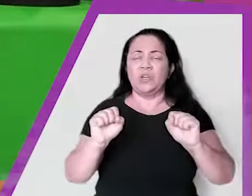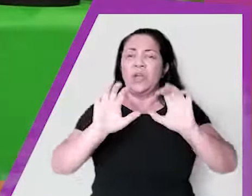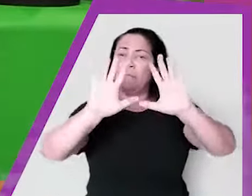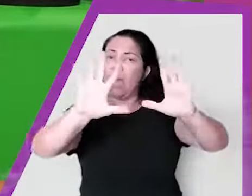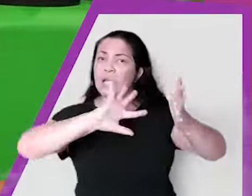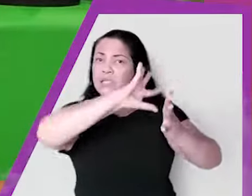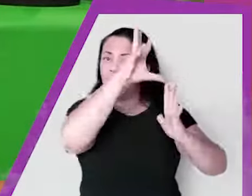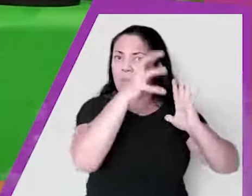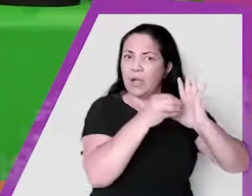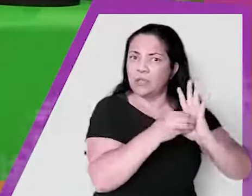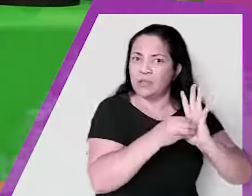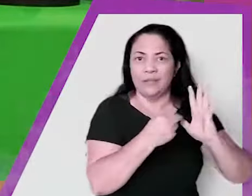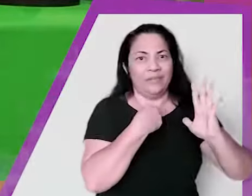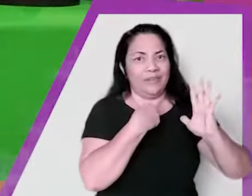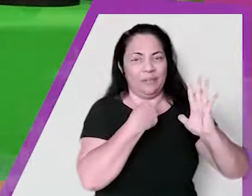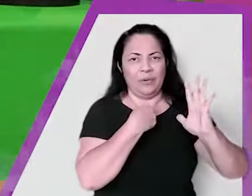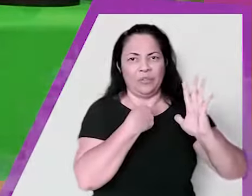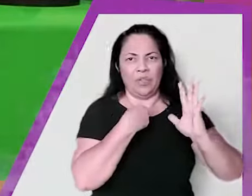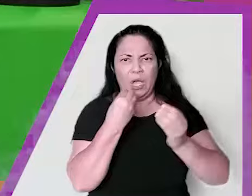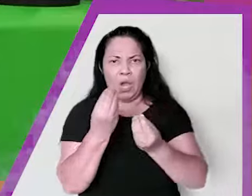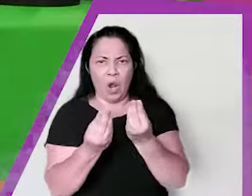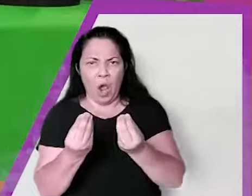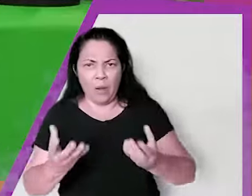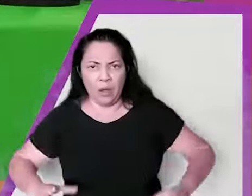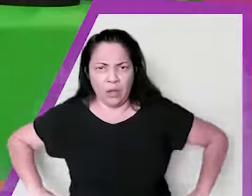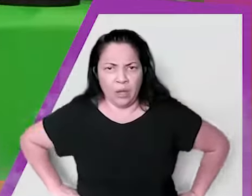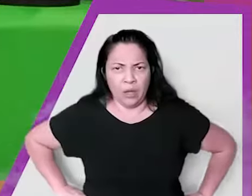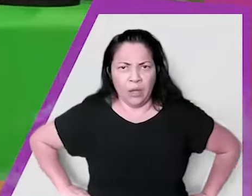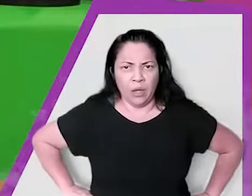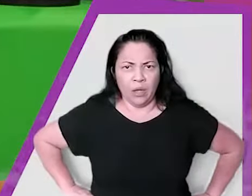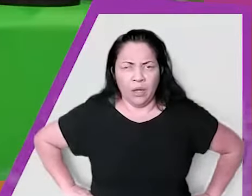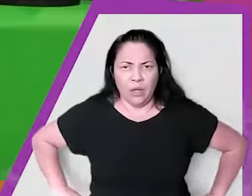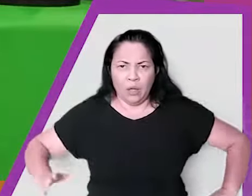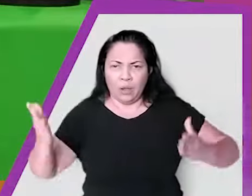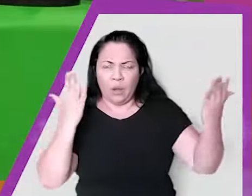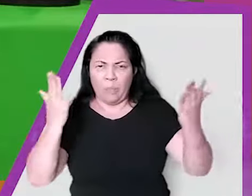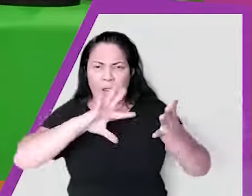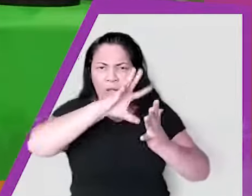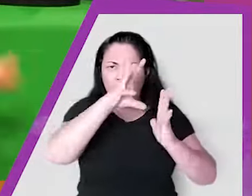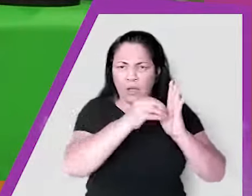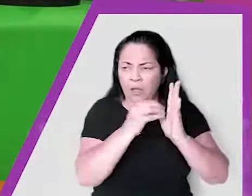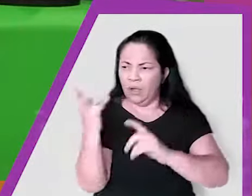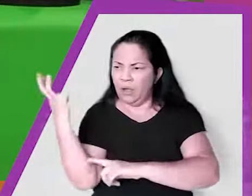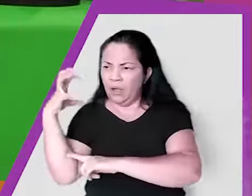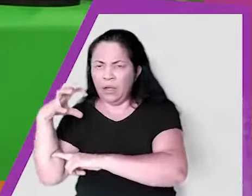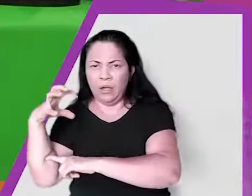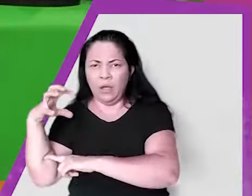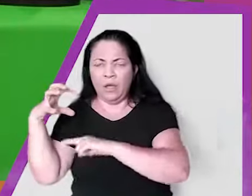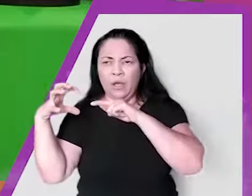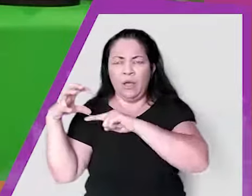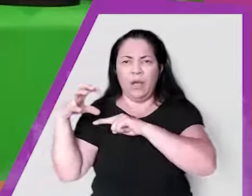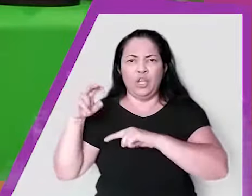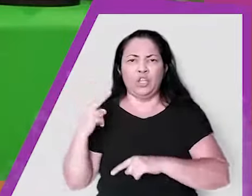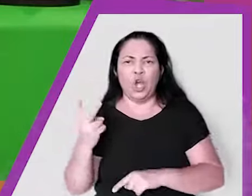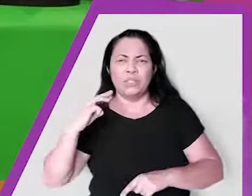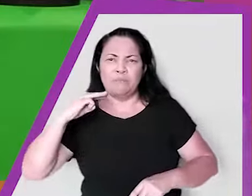não há derrubada de nenhuma árvore da Amazônia. E como assim? Sair destruindo o Cerrado?